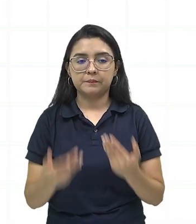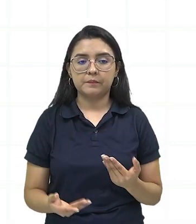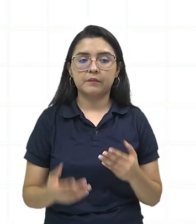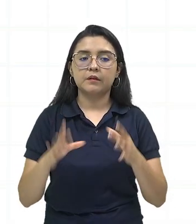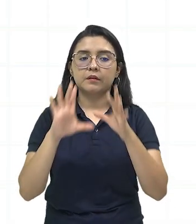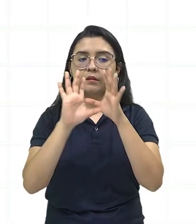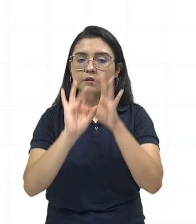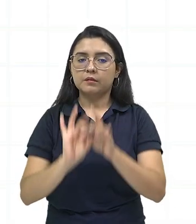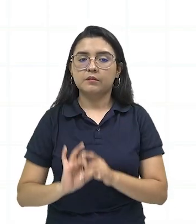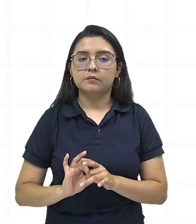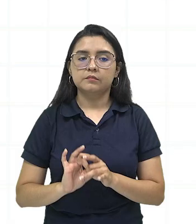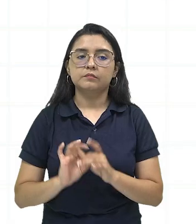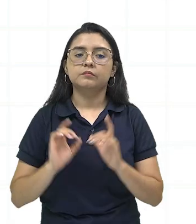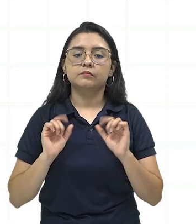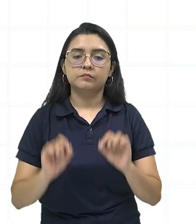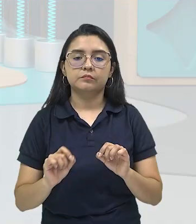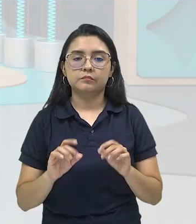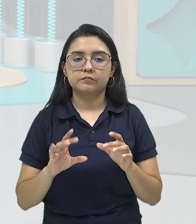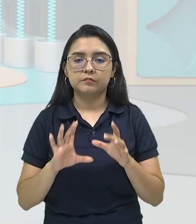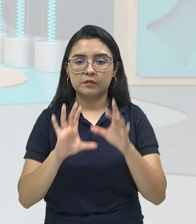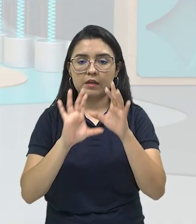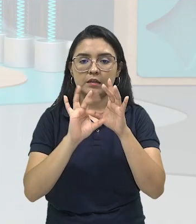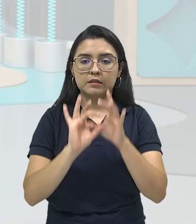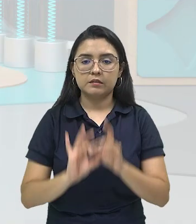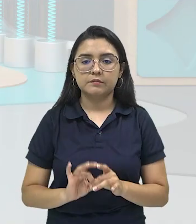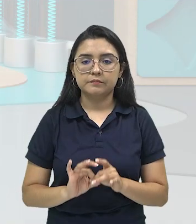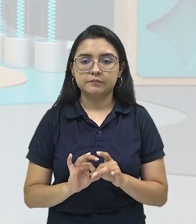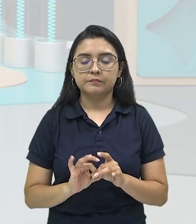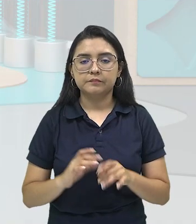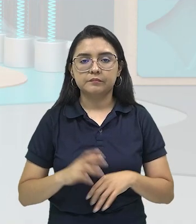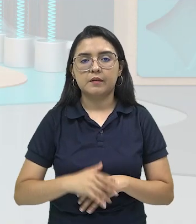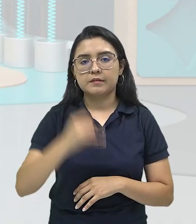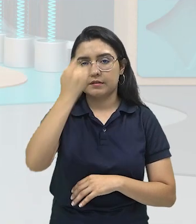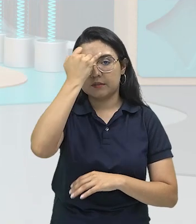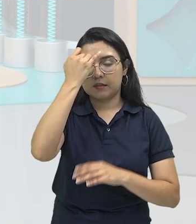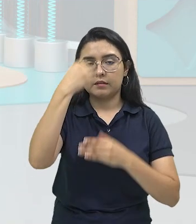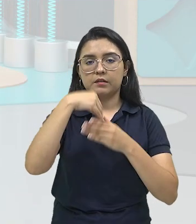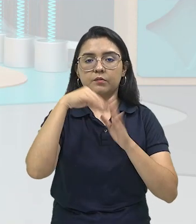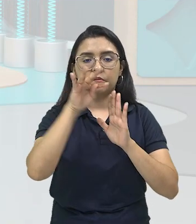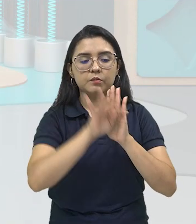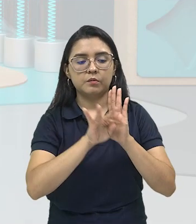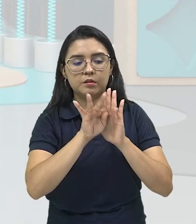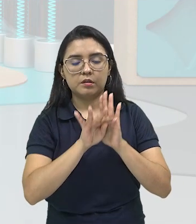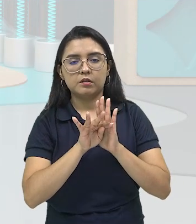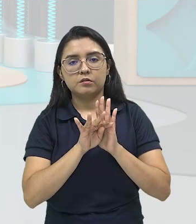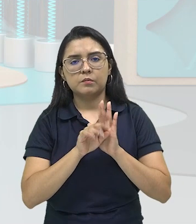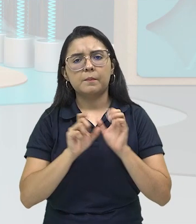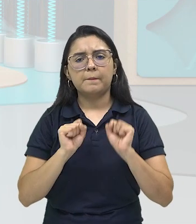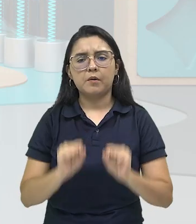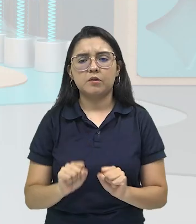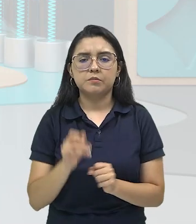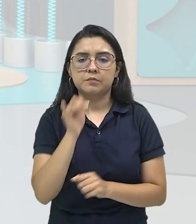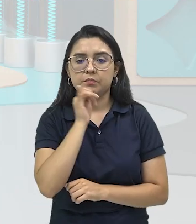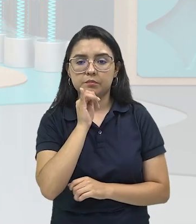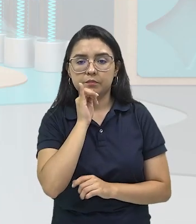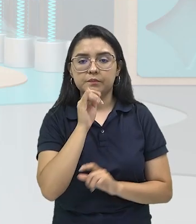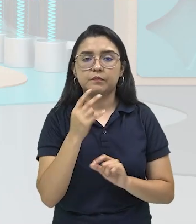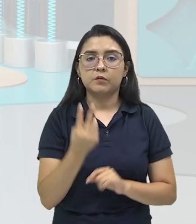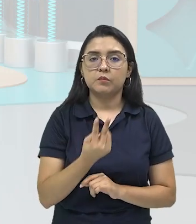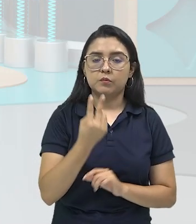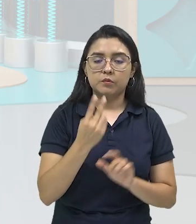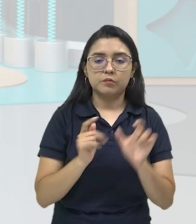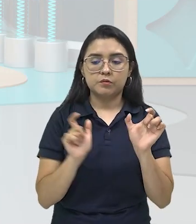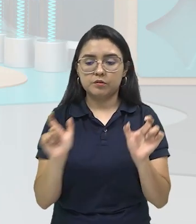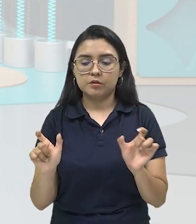nada mais é do que a ligação das nossas ideias, né? Eu posso ligar dois